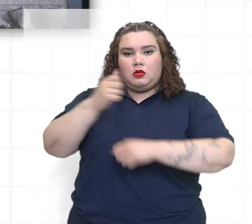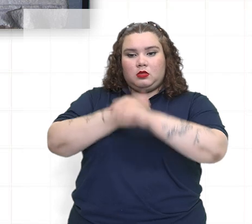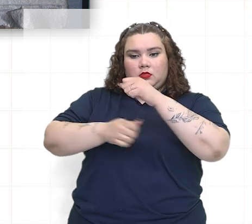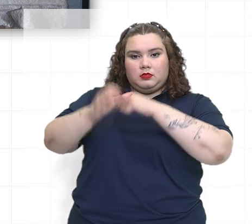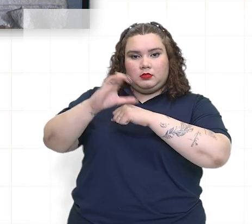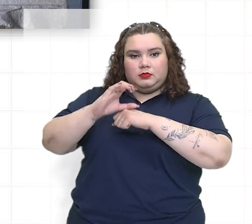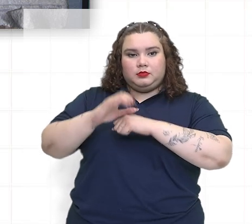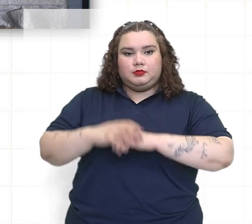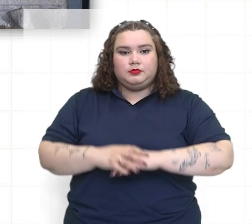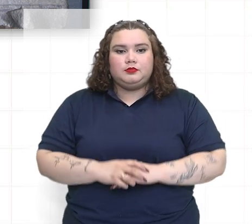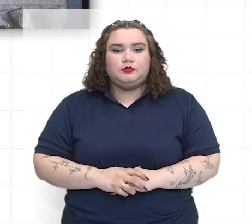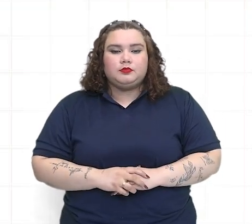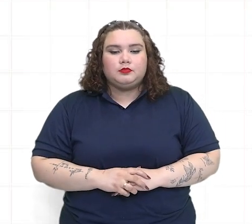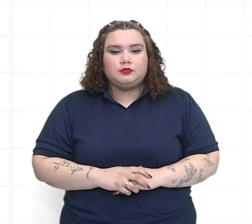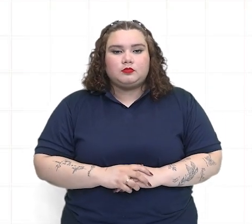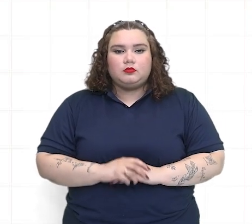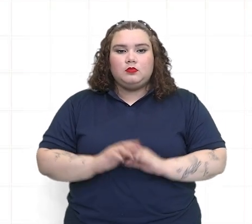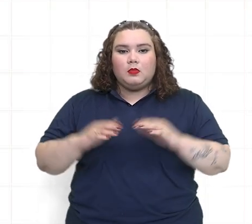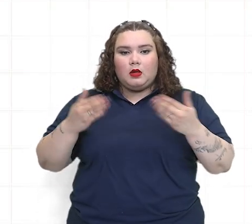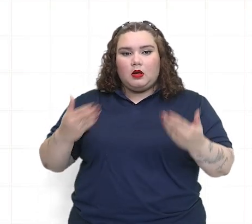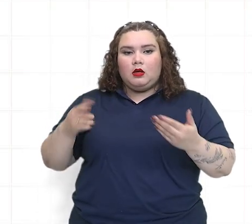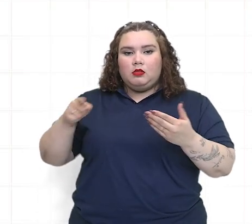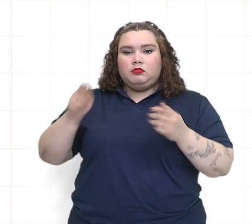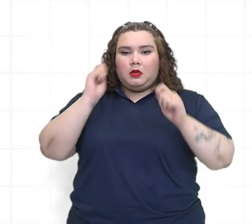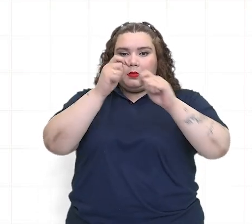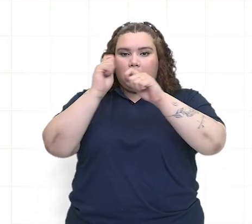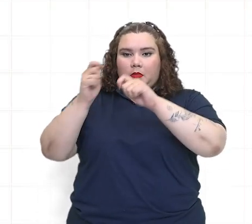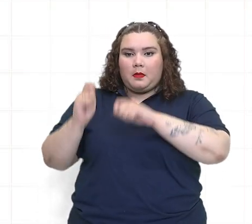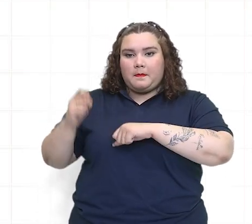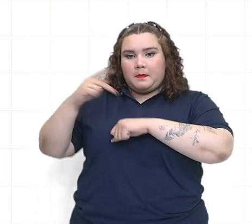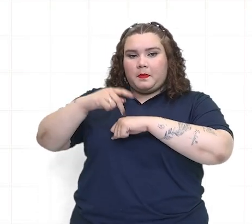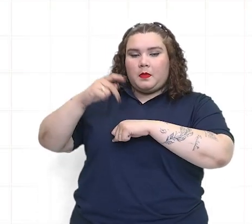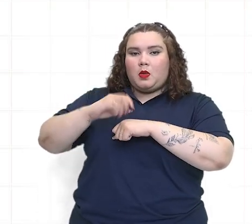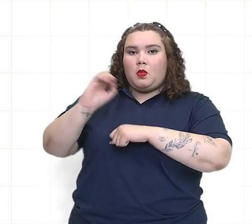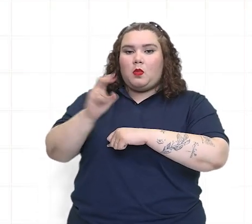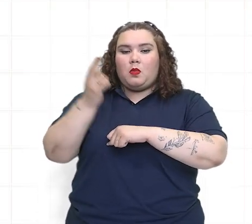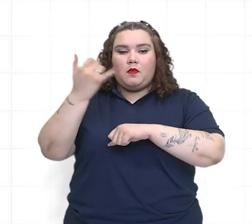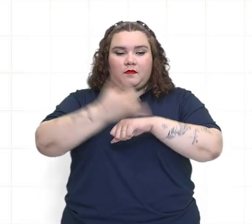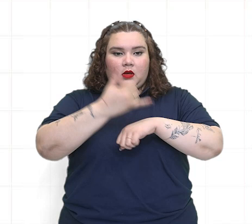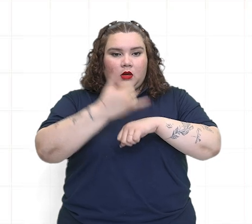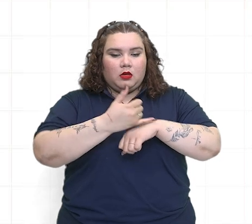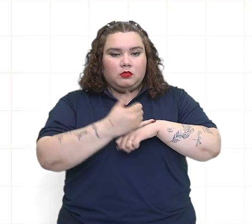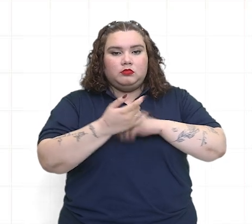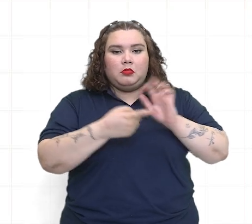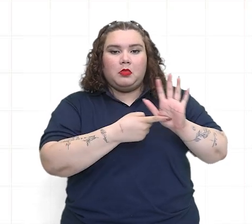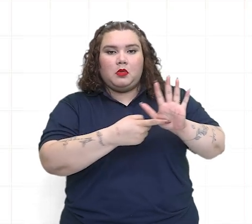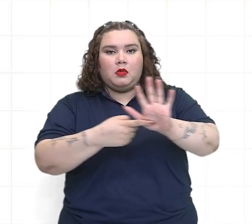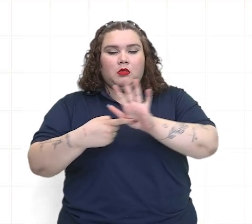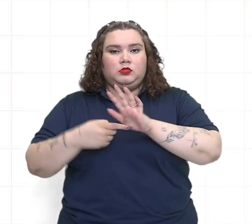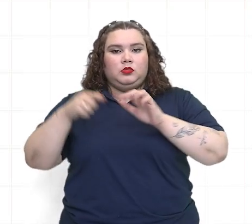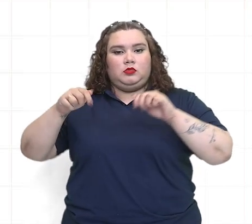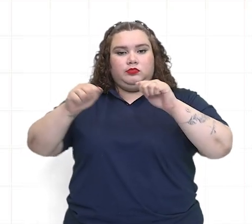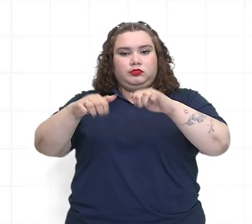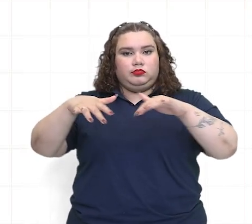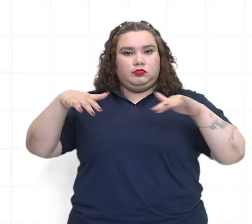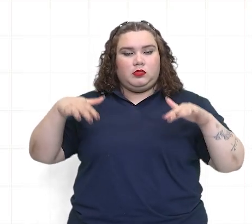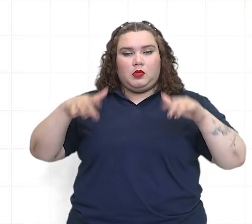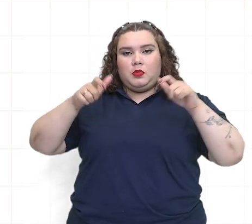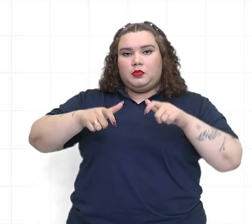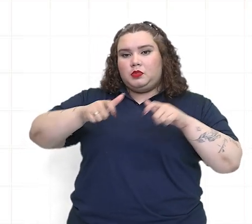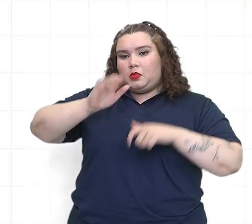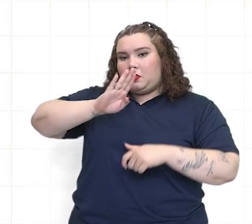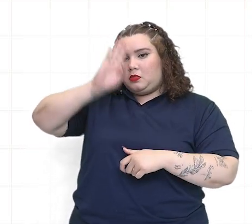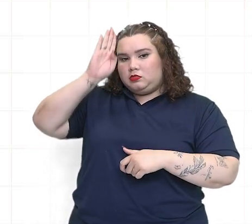a.C. Este ato diurno foi esculpido em pedra ou metal e foi exibido no Fórum em